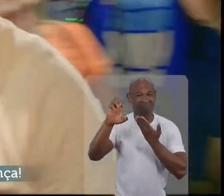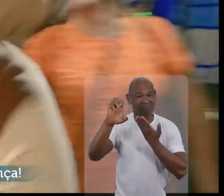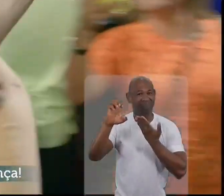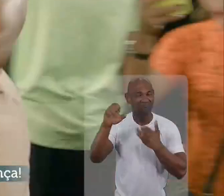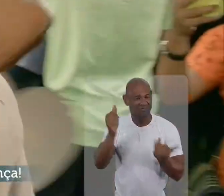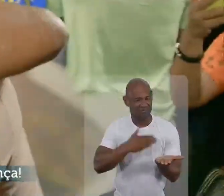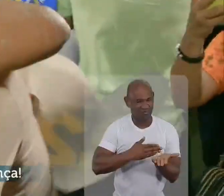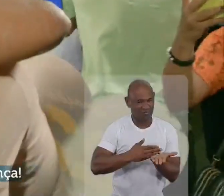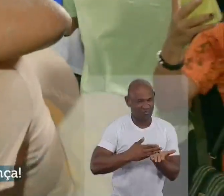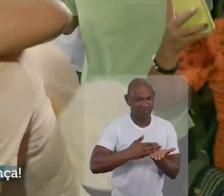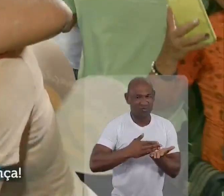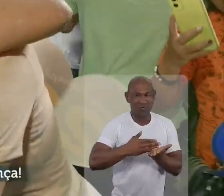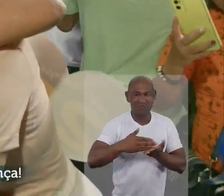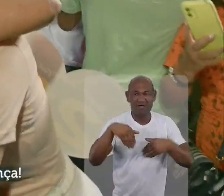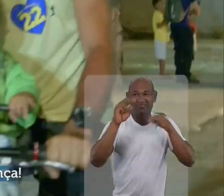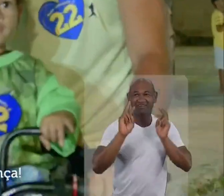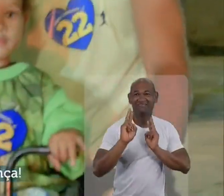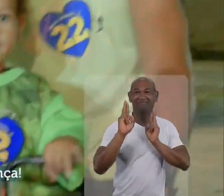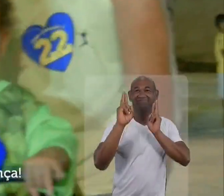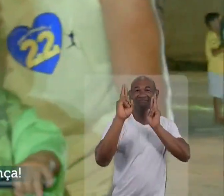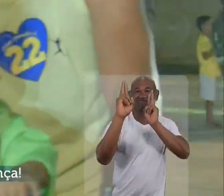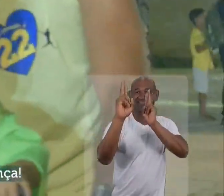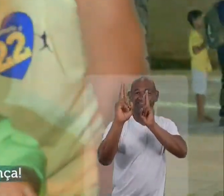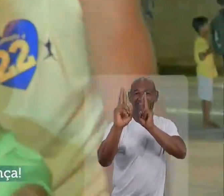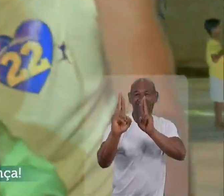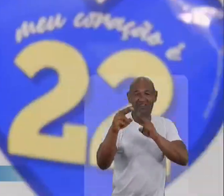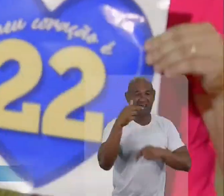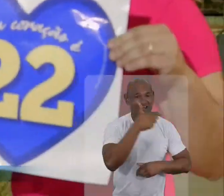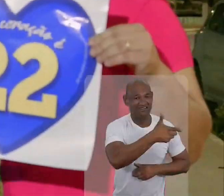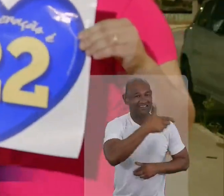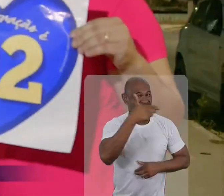Emília, começa com a de esperança.